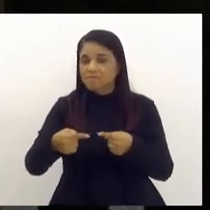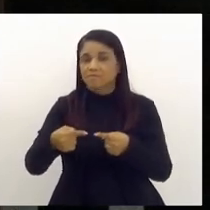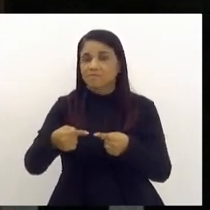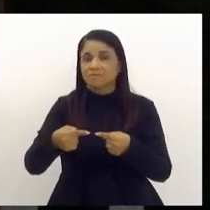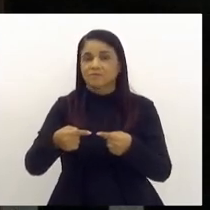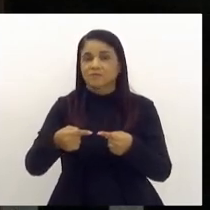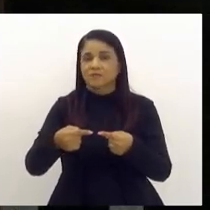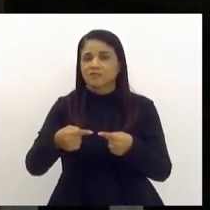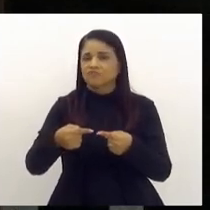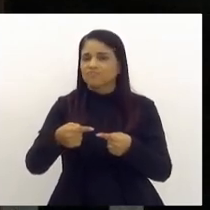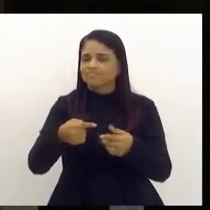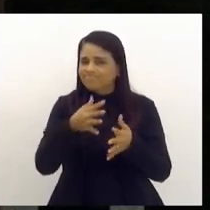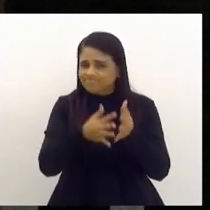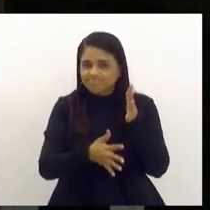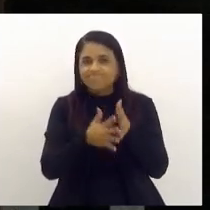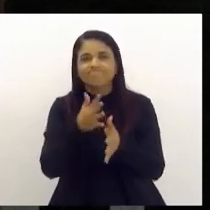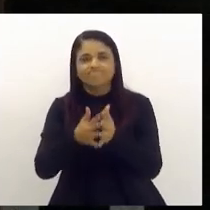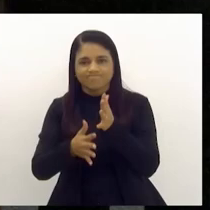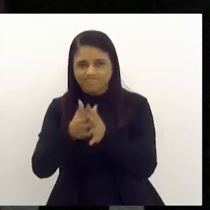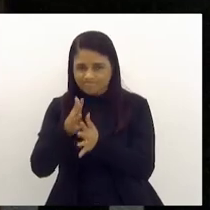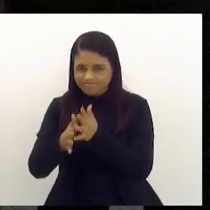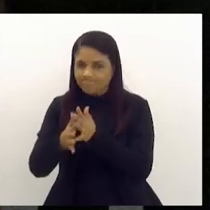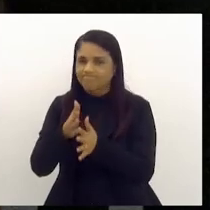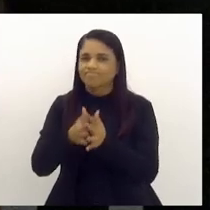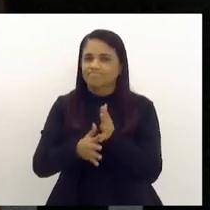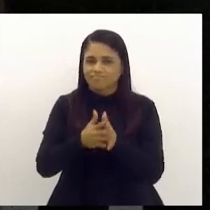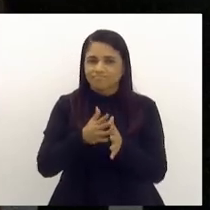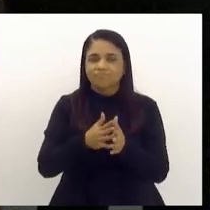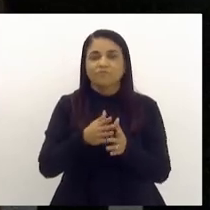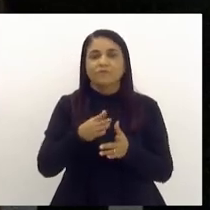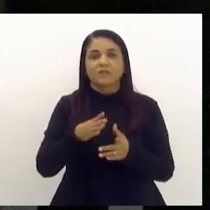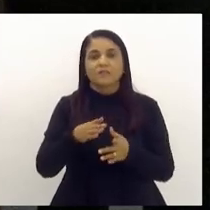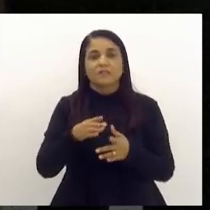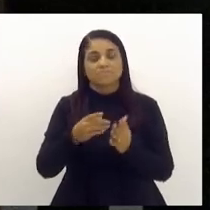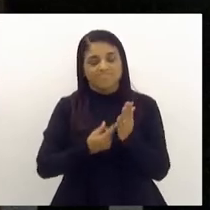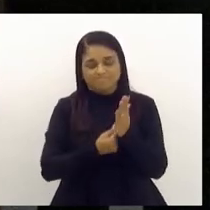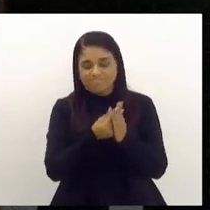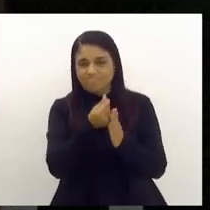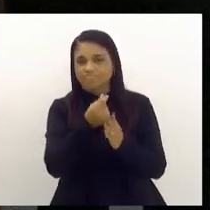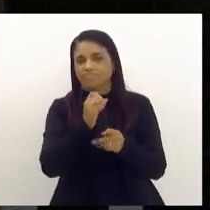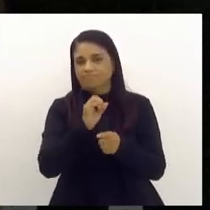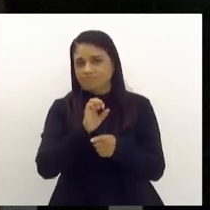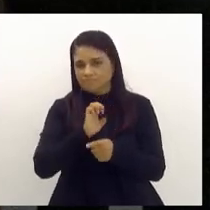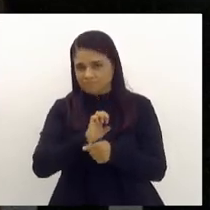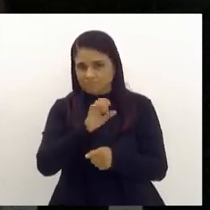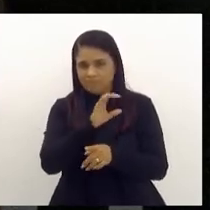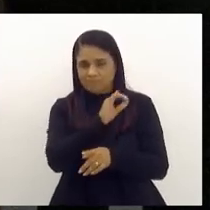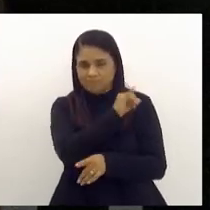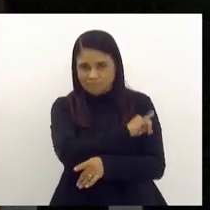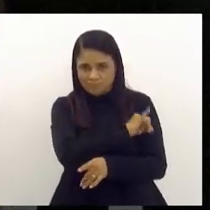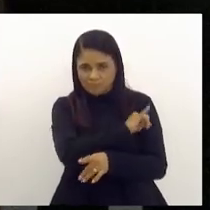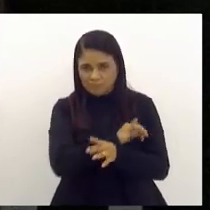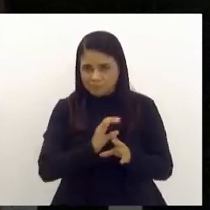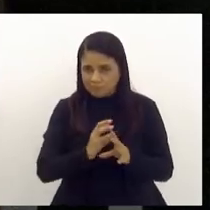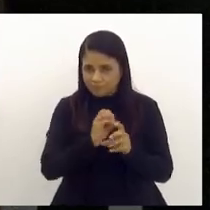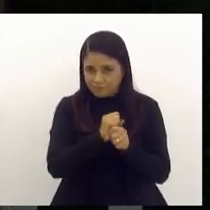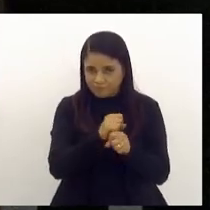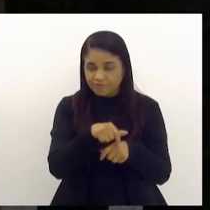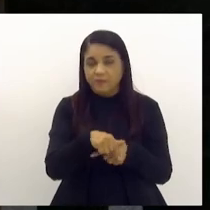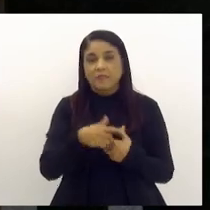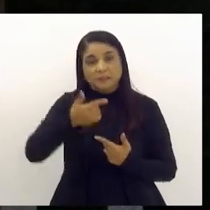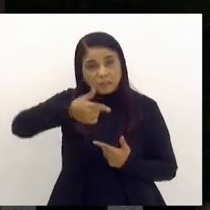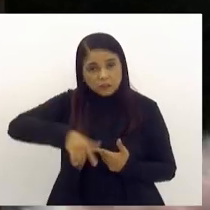extremamente complicada para o que tange a situação financeira do Estado do Rio de Janeiro. E repito, senhor